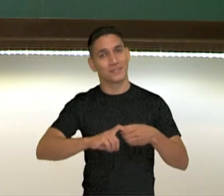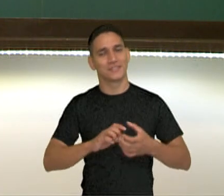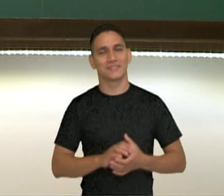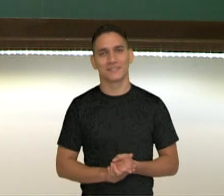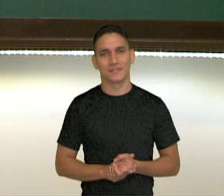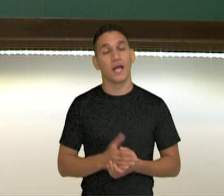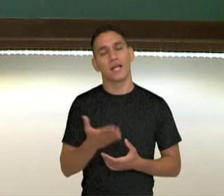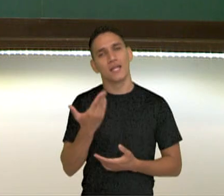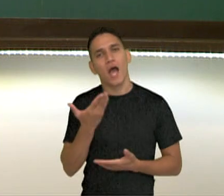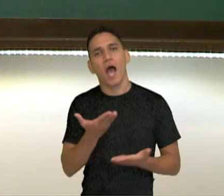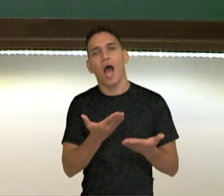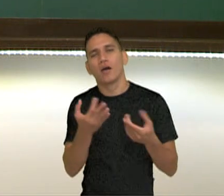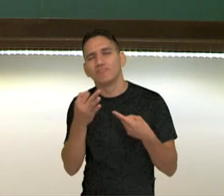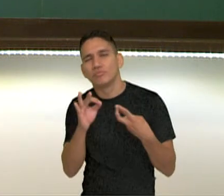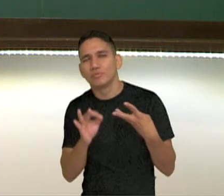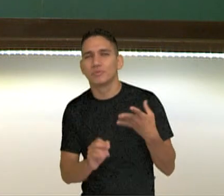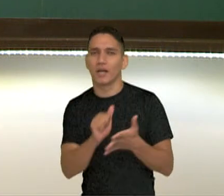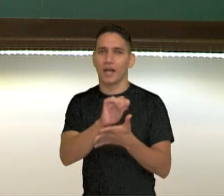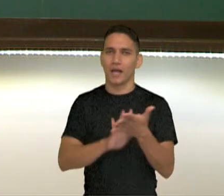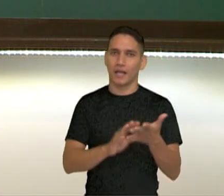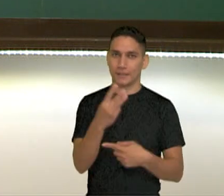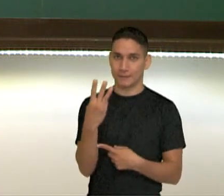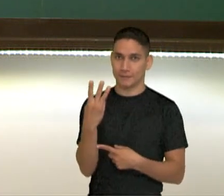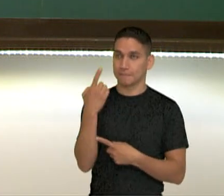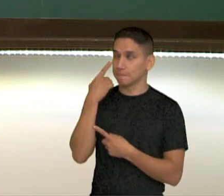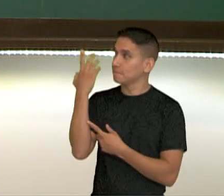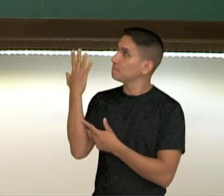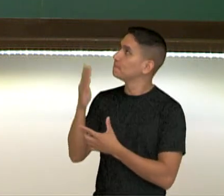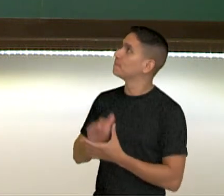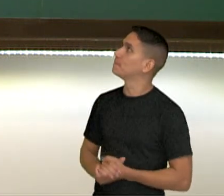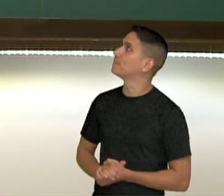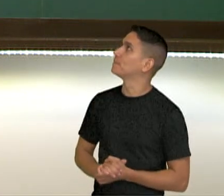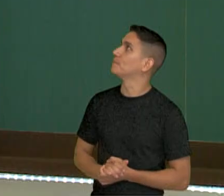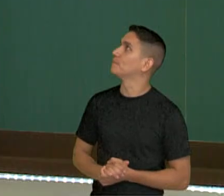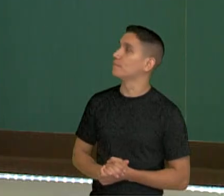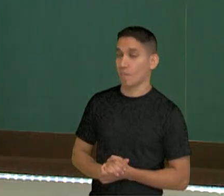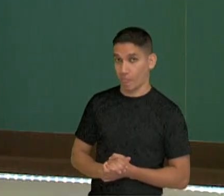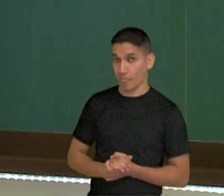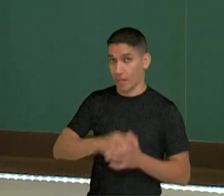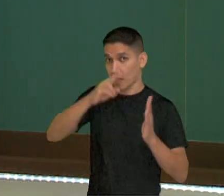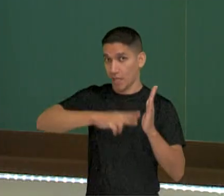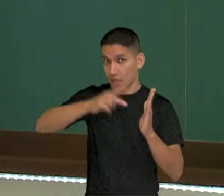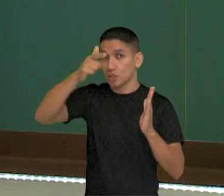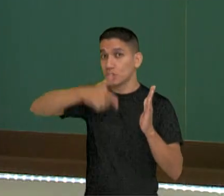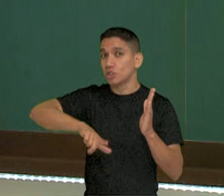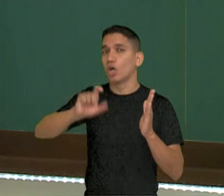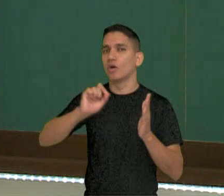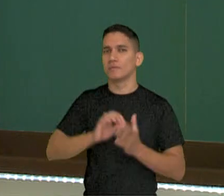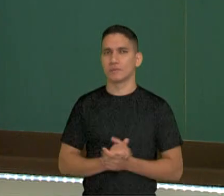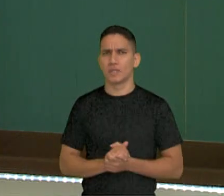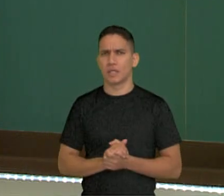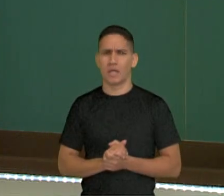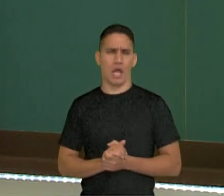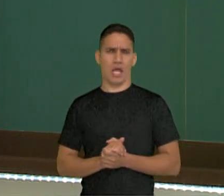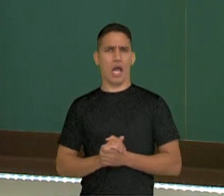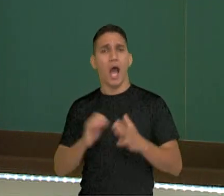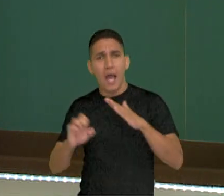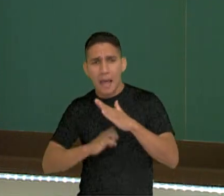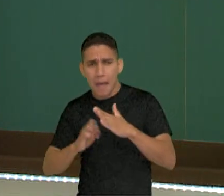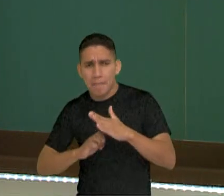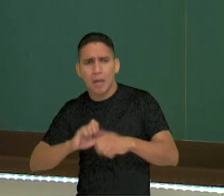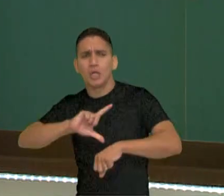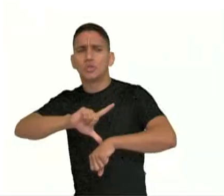Voltamos! Vamos para a correção da nossa atividade 3? Releia. Não demorou muito para que